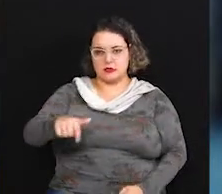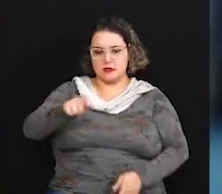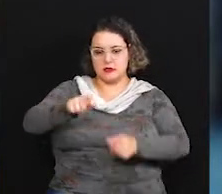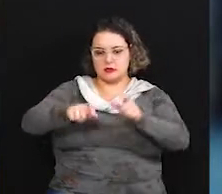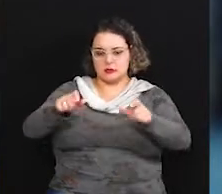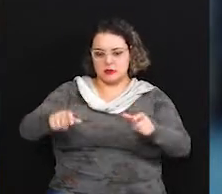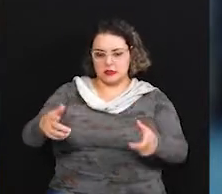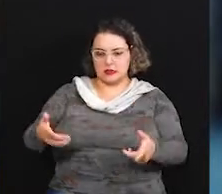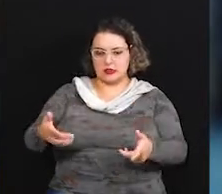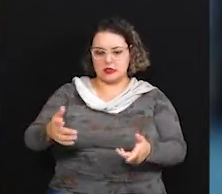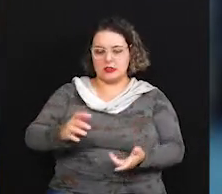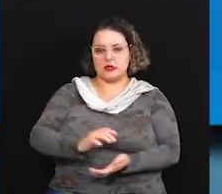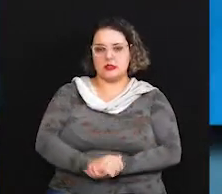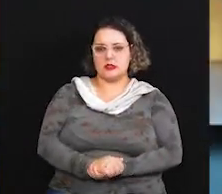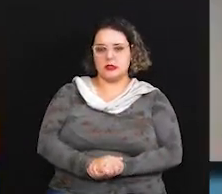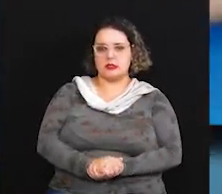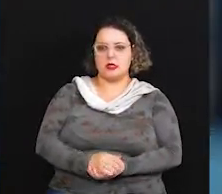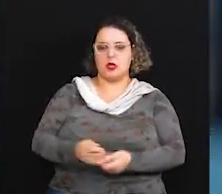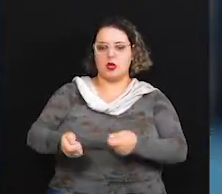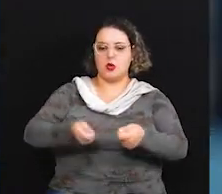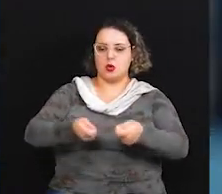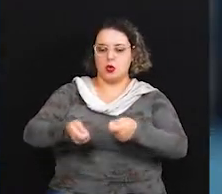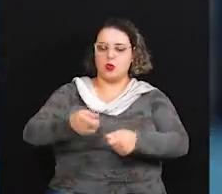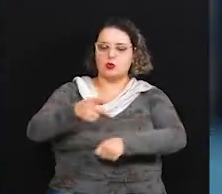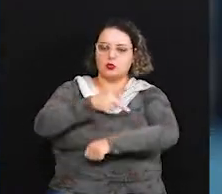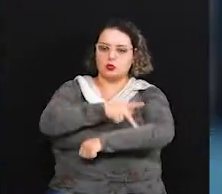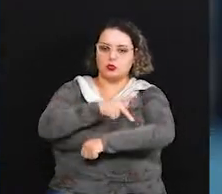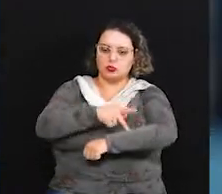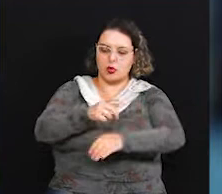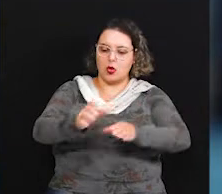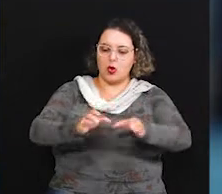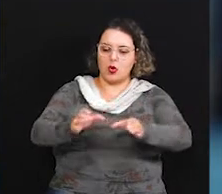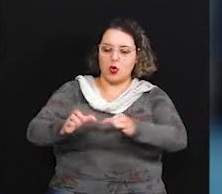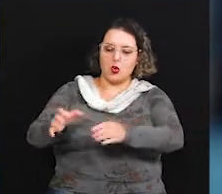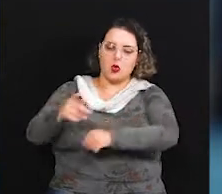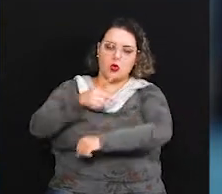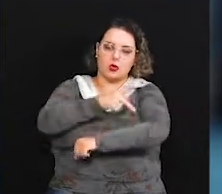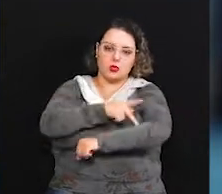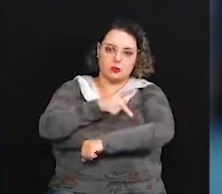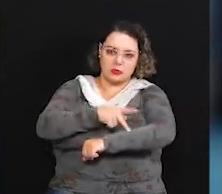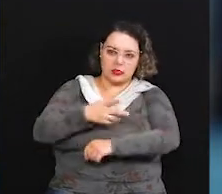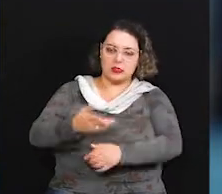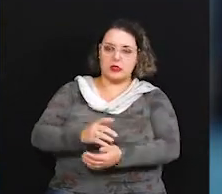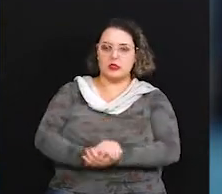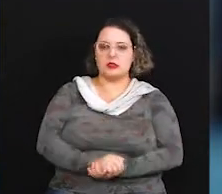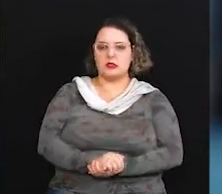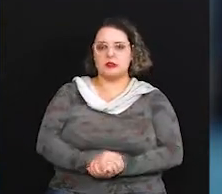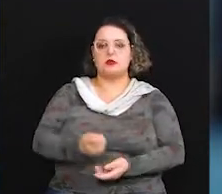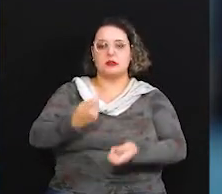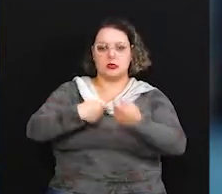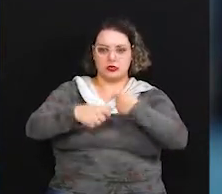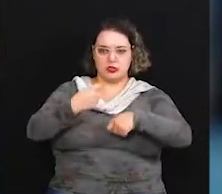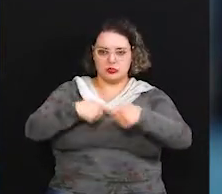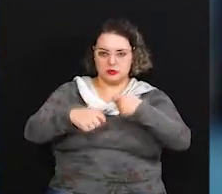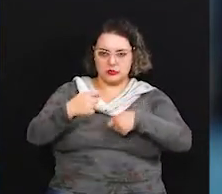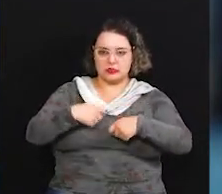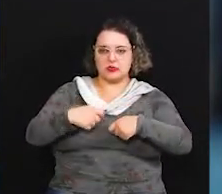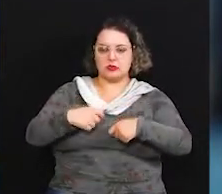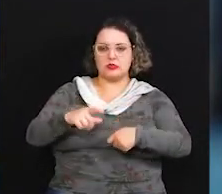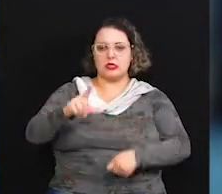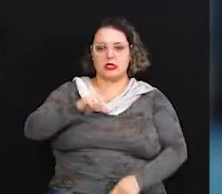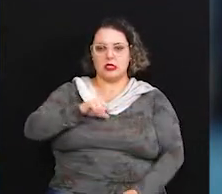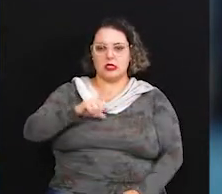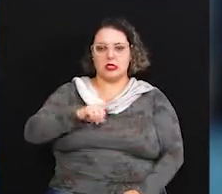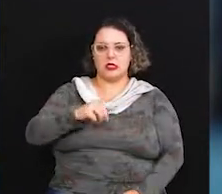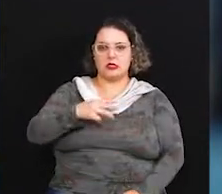parte de controle pedagógico, a coordenação pedagógica e administrativa. Então